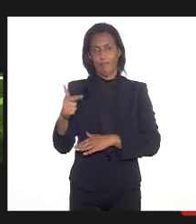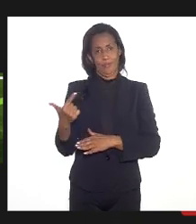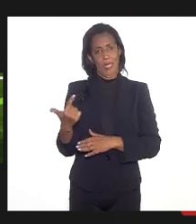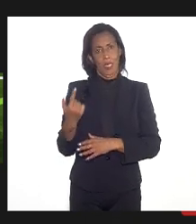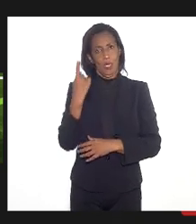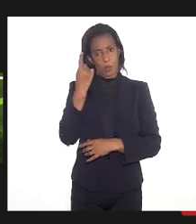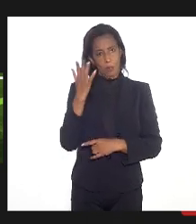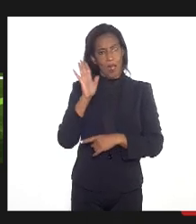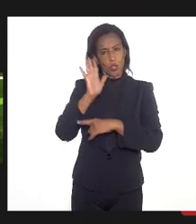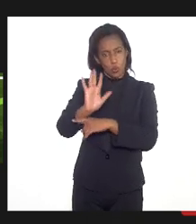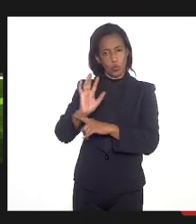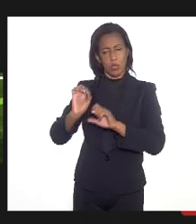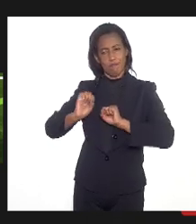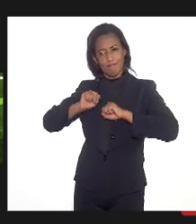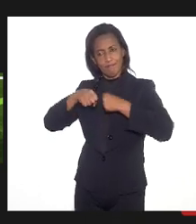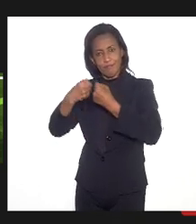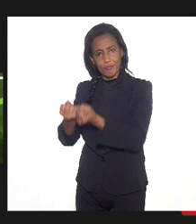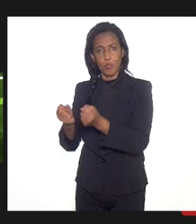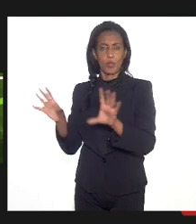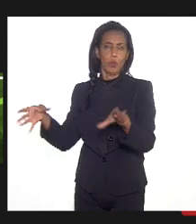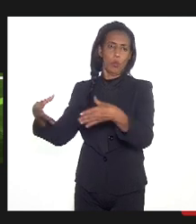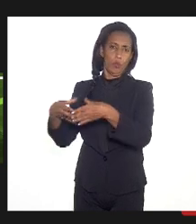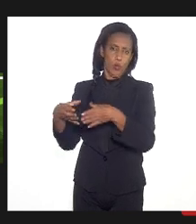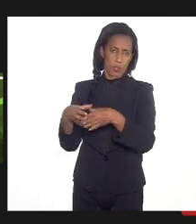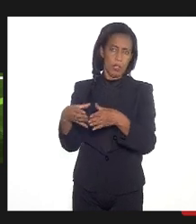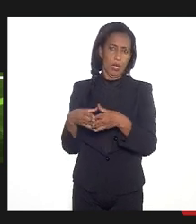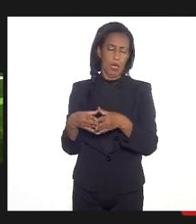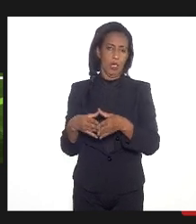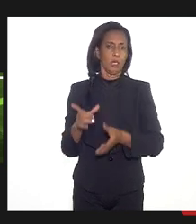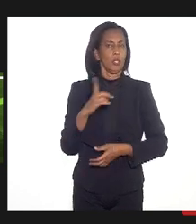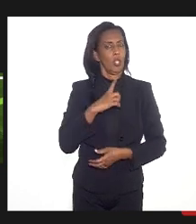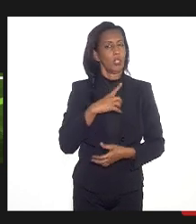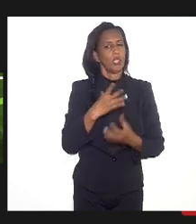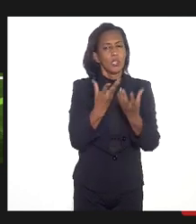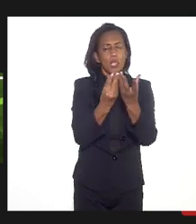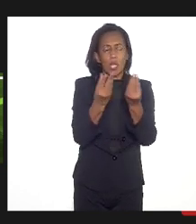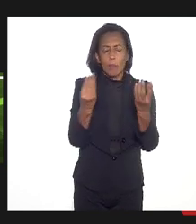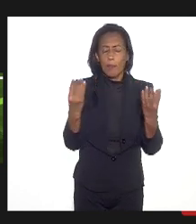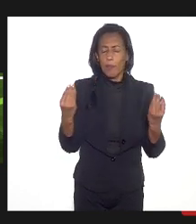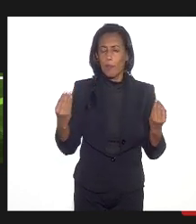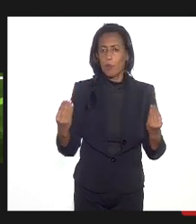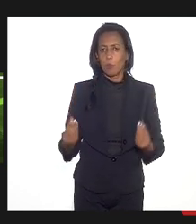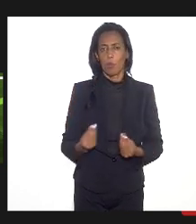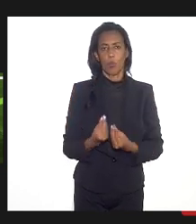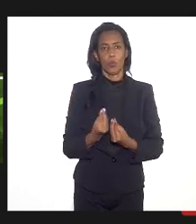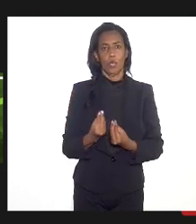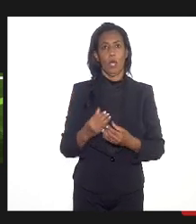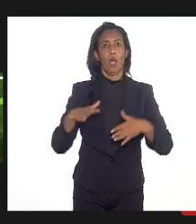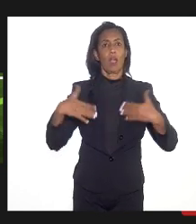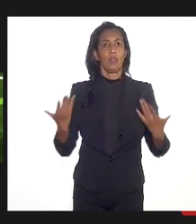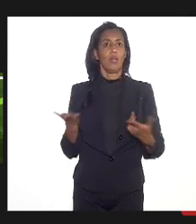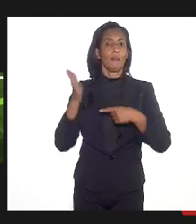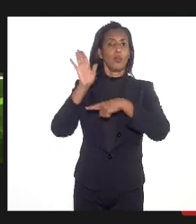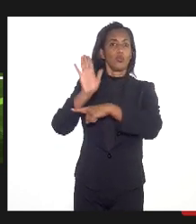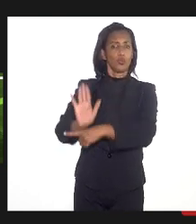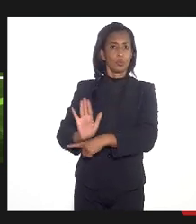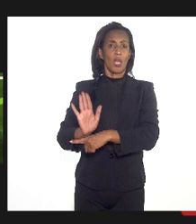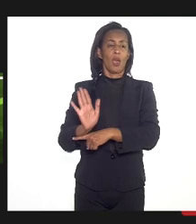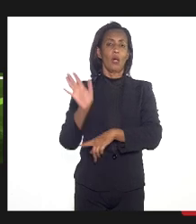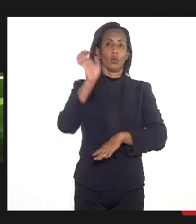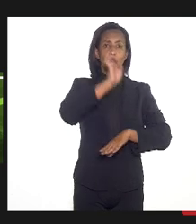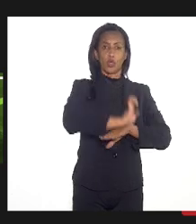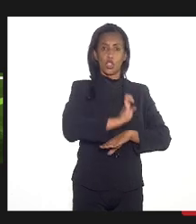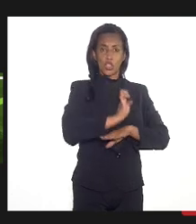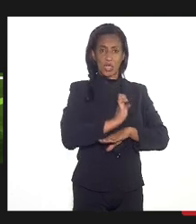fortalece muito a comunidade. Tá? A gente tem muito, assim, eu acho que até para ajudar o Estado na parte